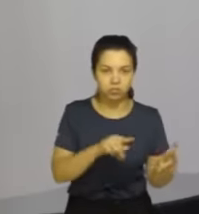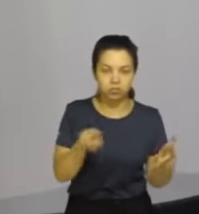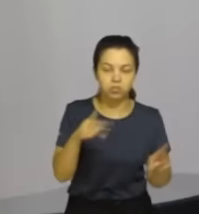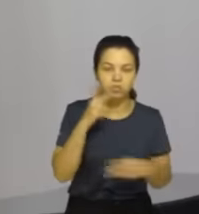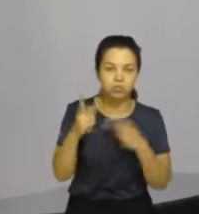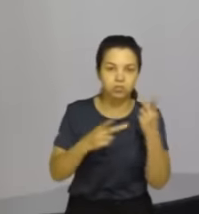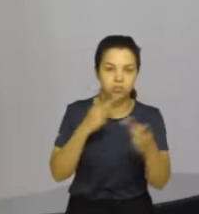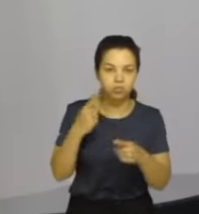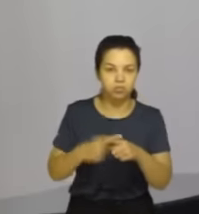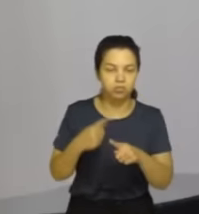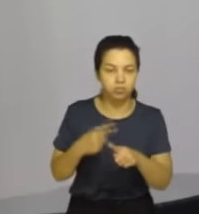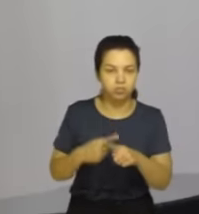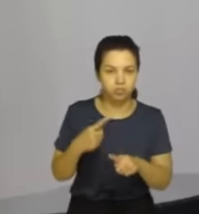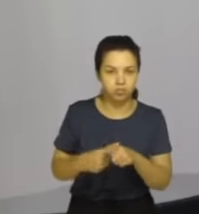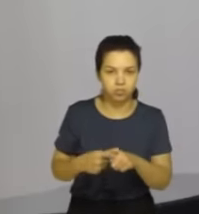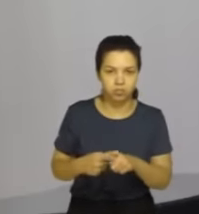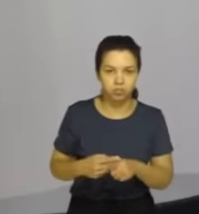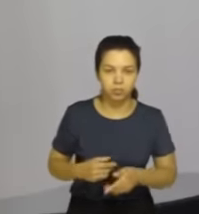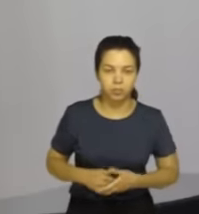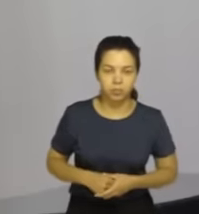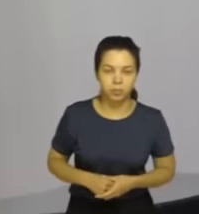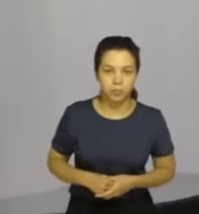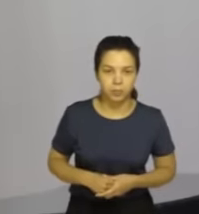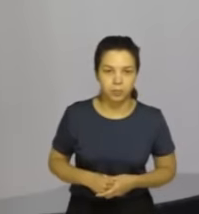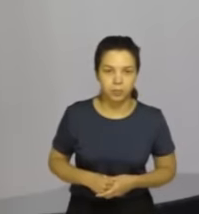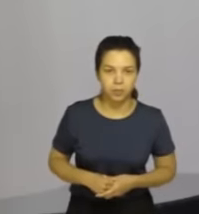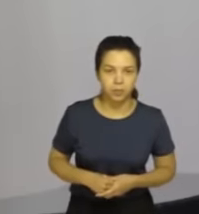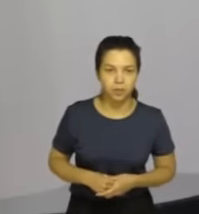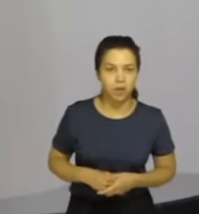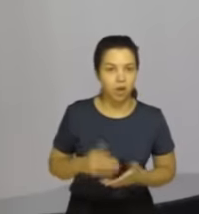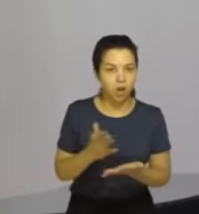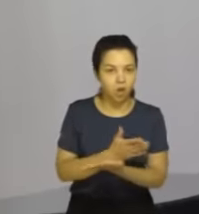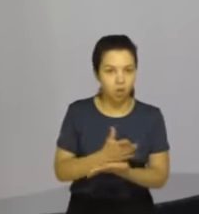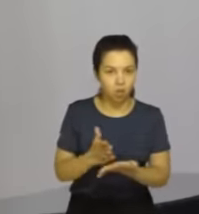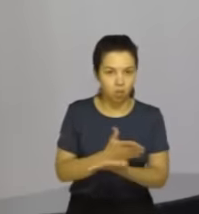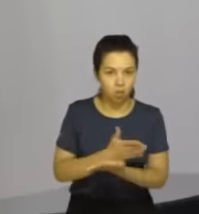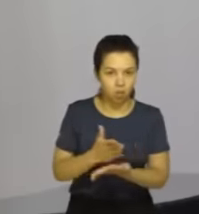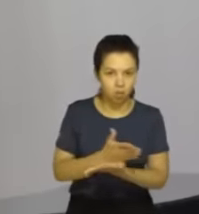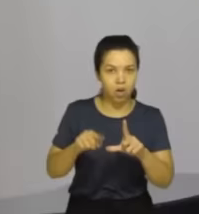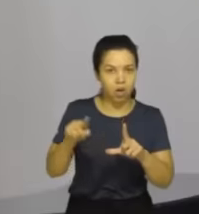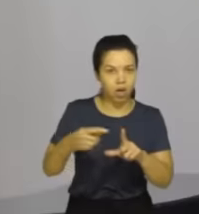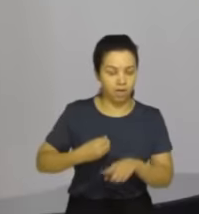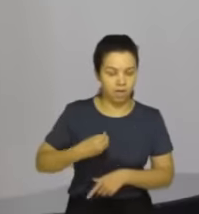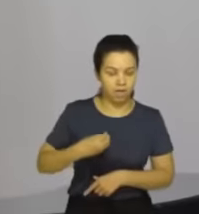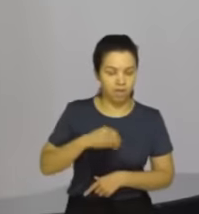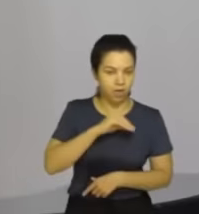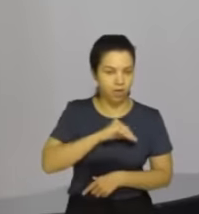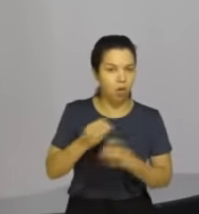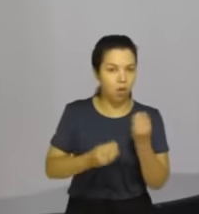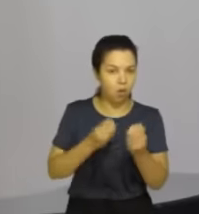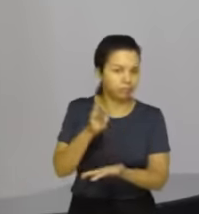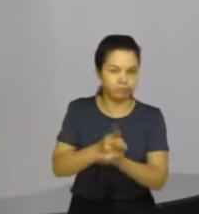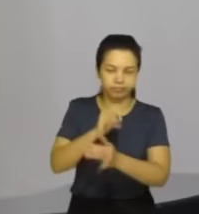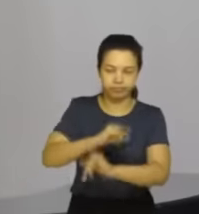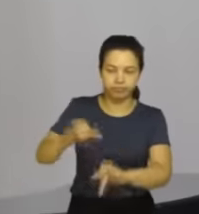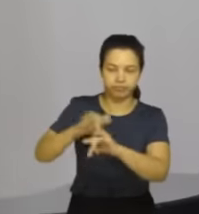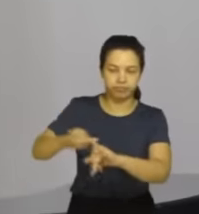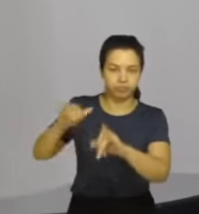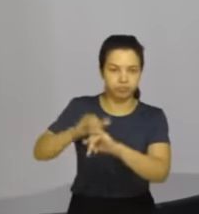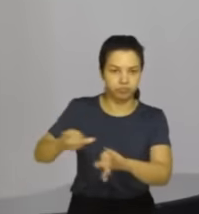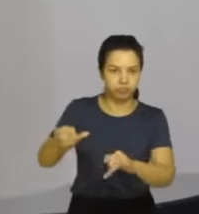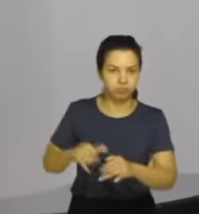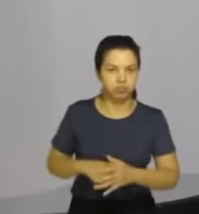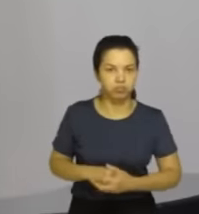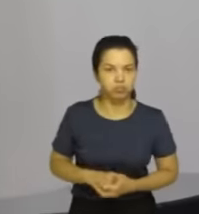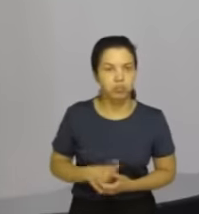porque certos veículos e até certos profissionais, eles vivem de mentir, é uma coisa impressionante. Então, eu parabenizei nas minhas redes